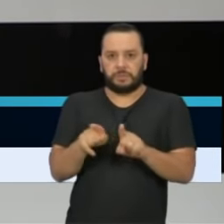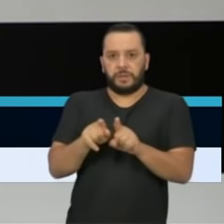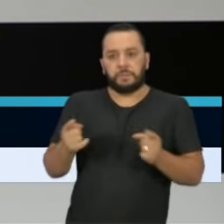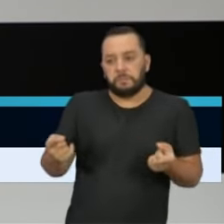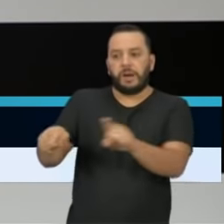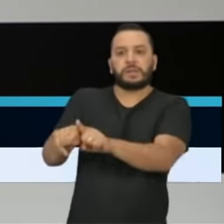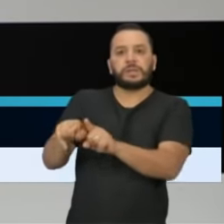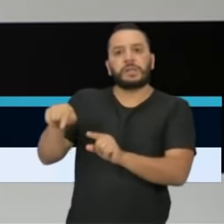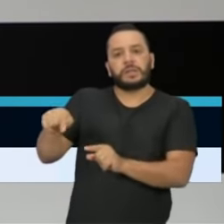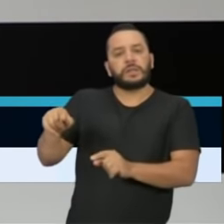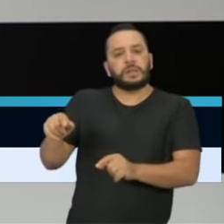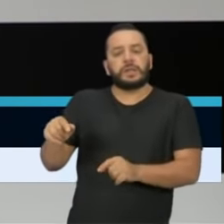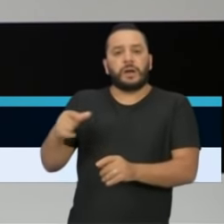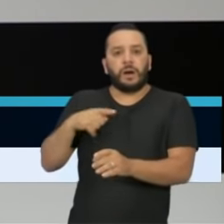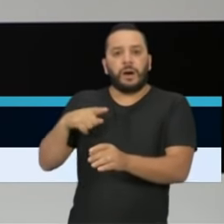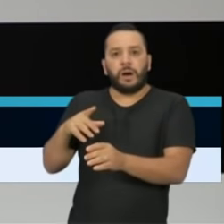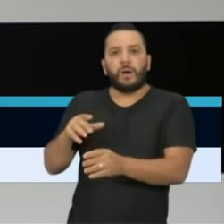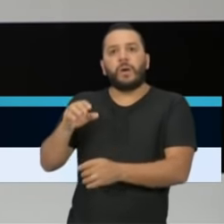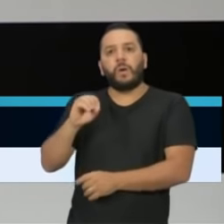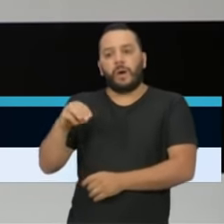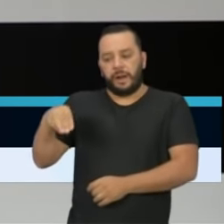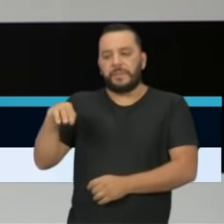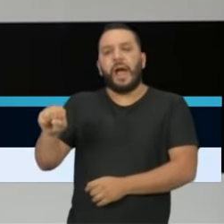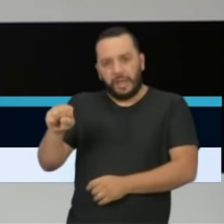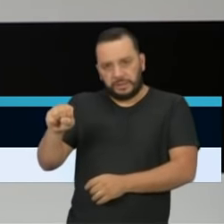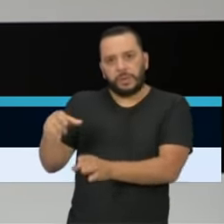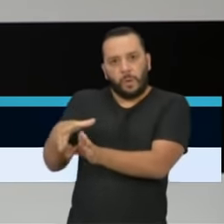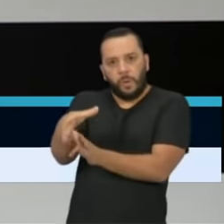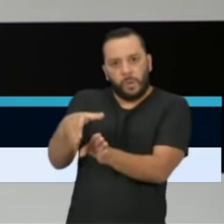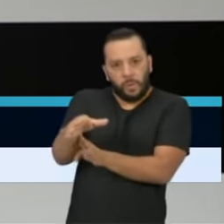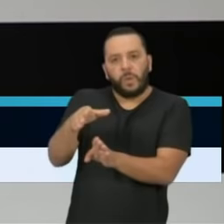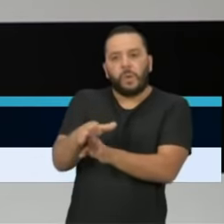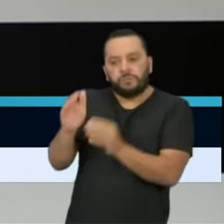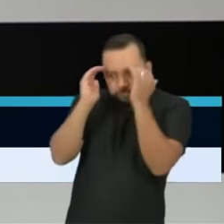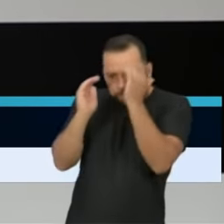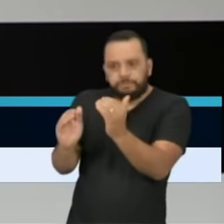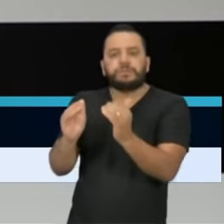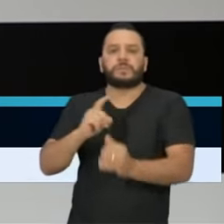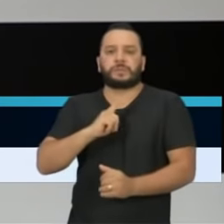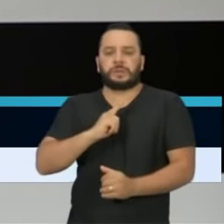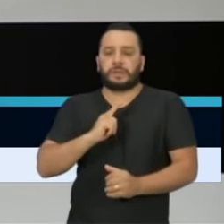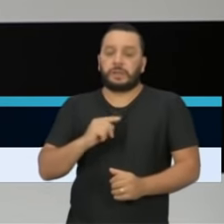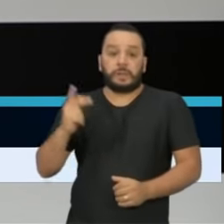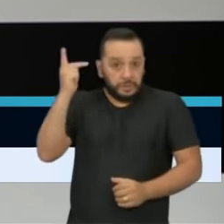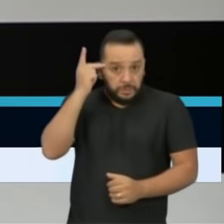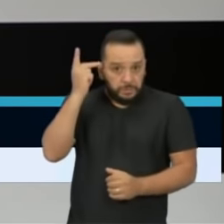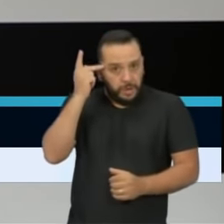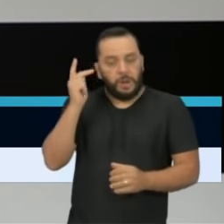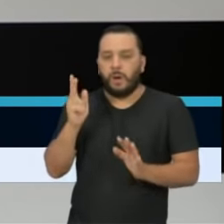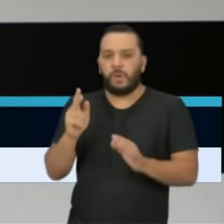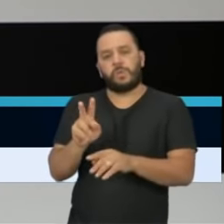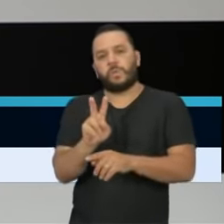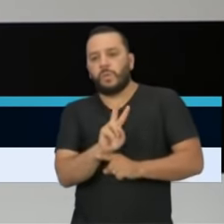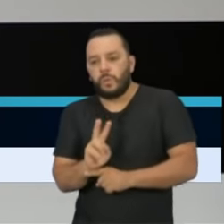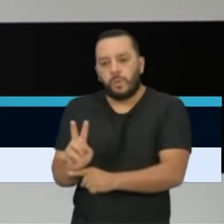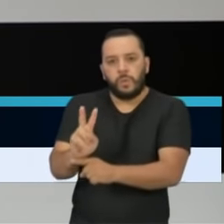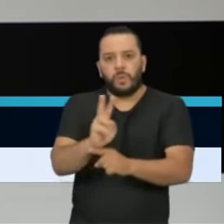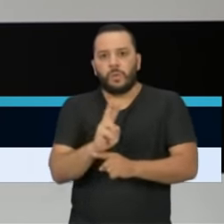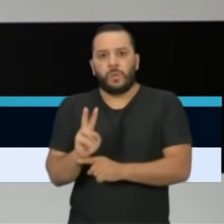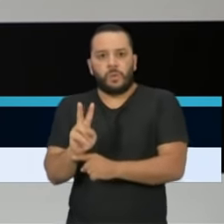com as orientações da Organização Mundial de Saúde. São Paulo tem um cuidado e um zelo, as medidas